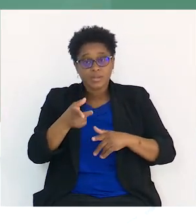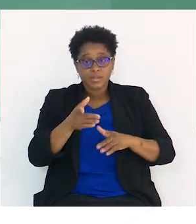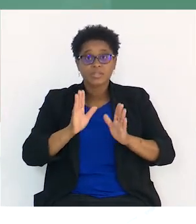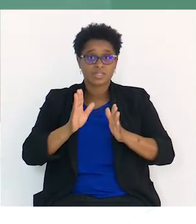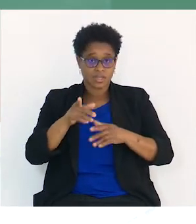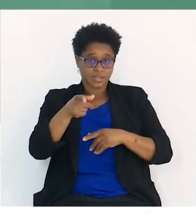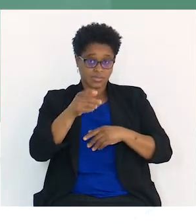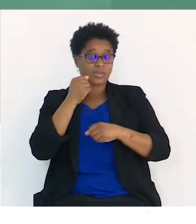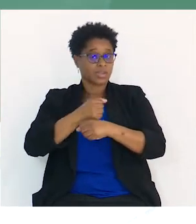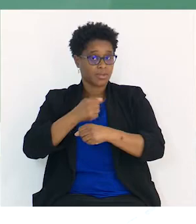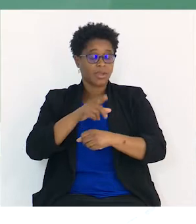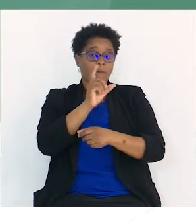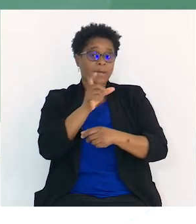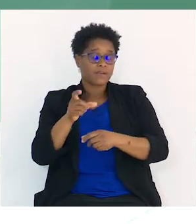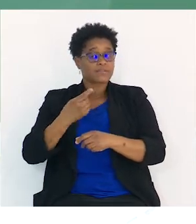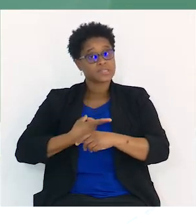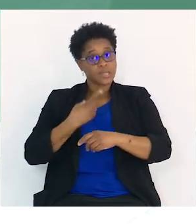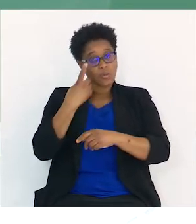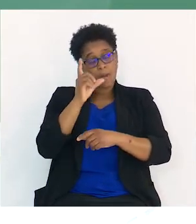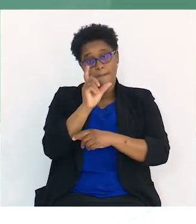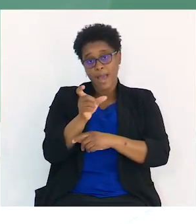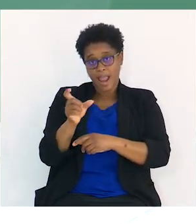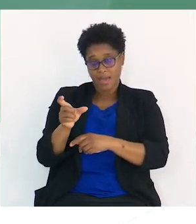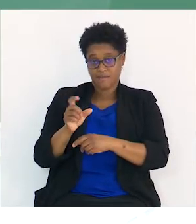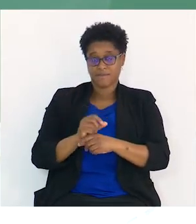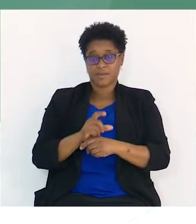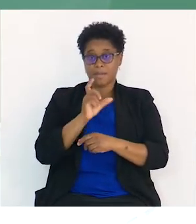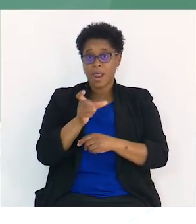trabalhar a palavra como sendo uma palavra